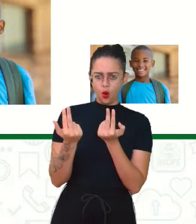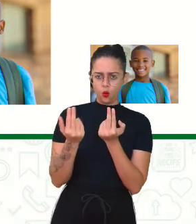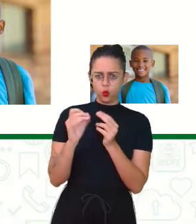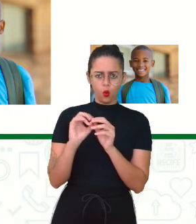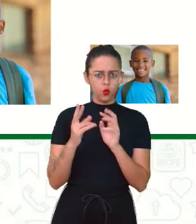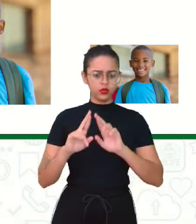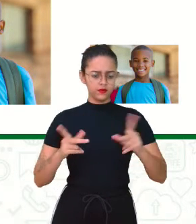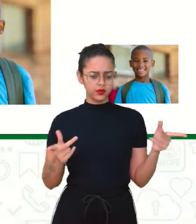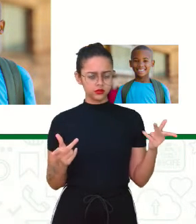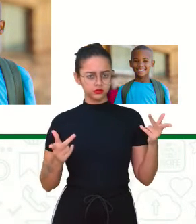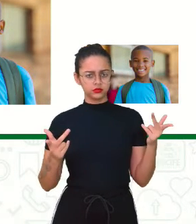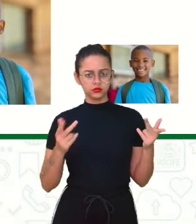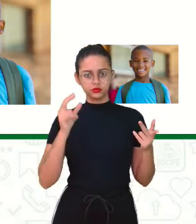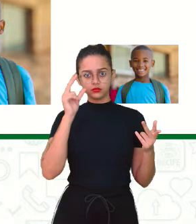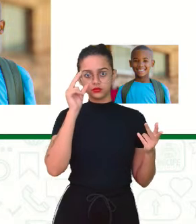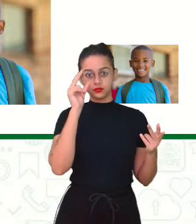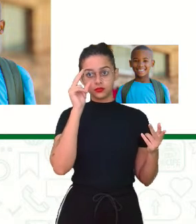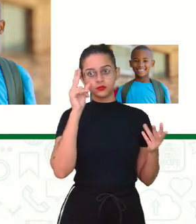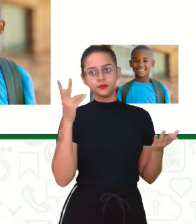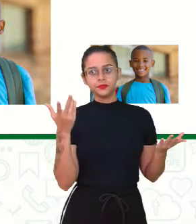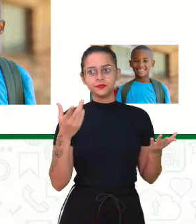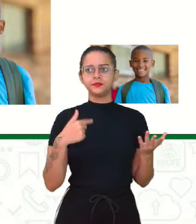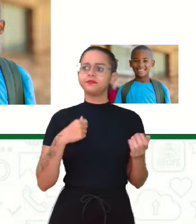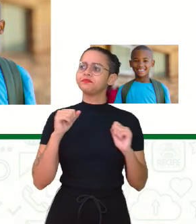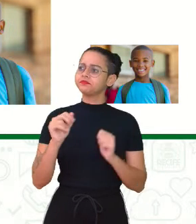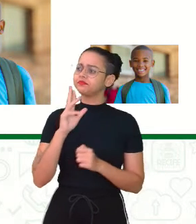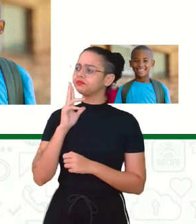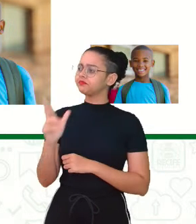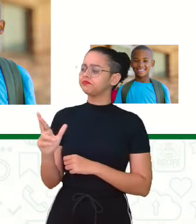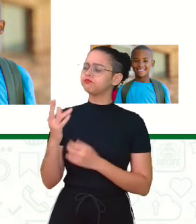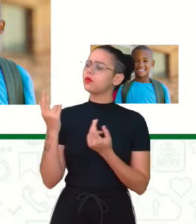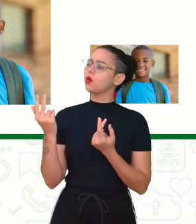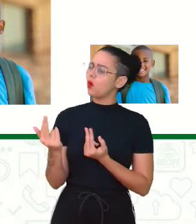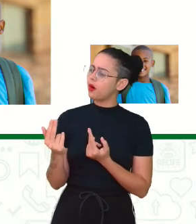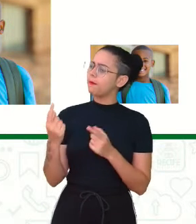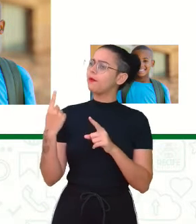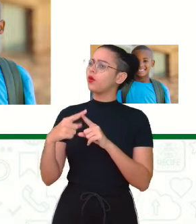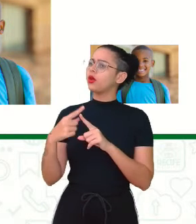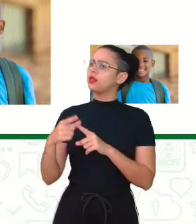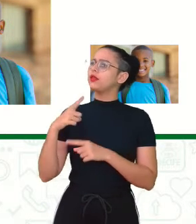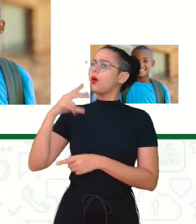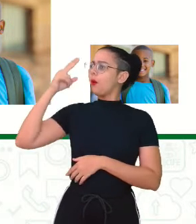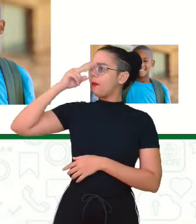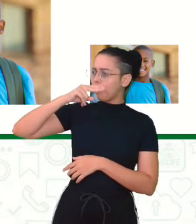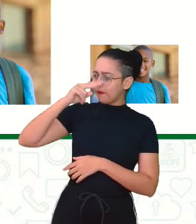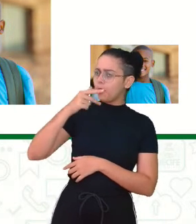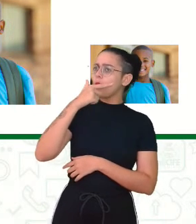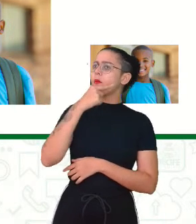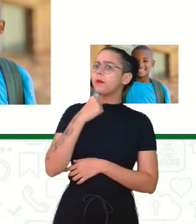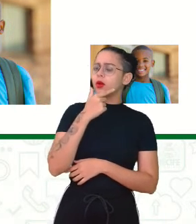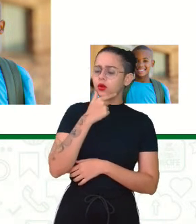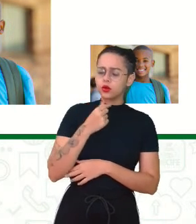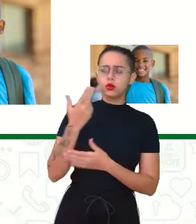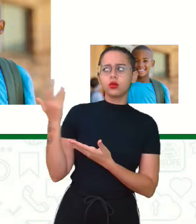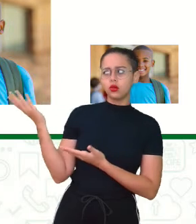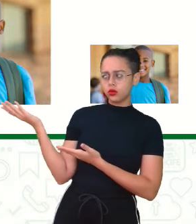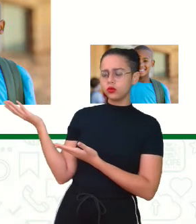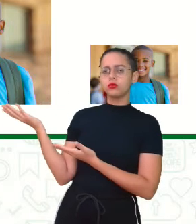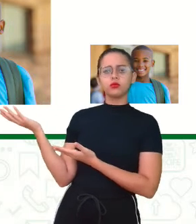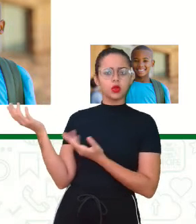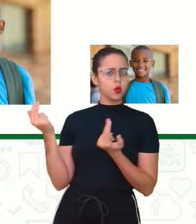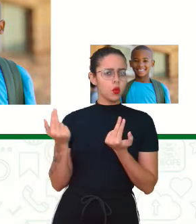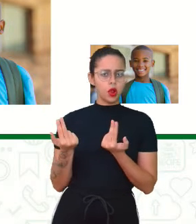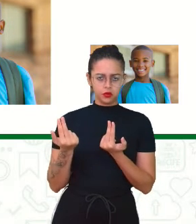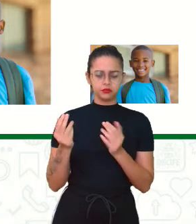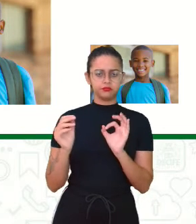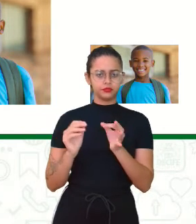ou diferentes? Né? Eu poderia dizer que elas são iguais porque tem o mesmo garoto, é o mesmo garoto nas três